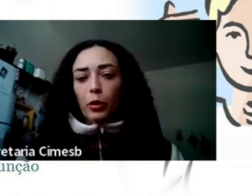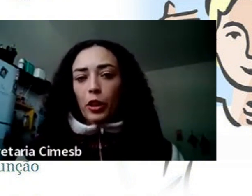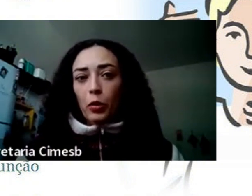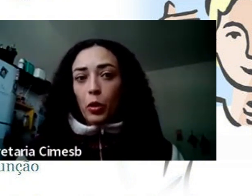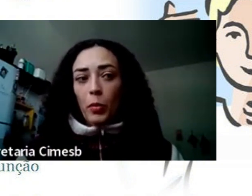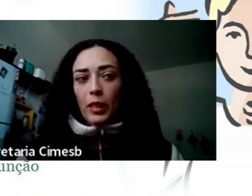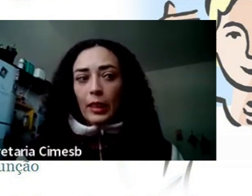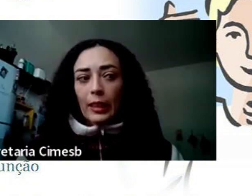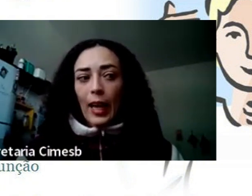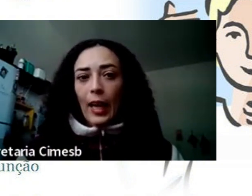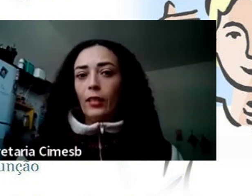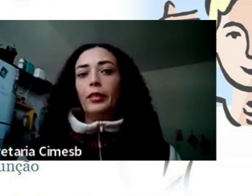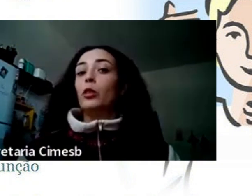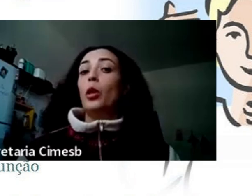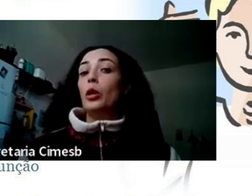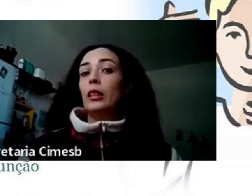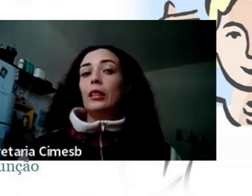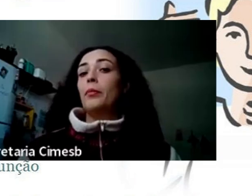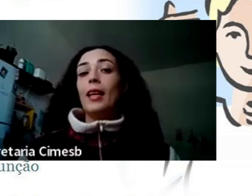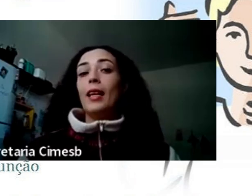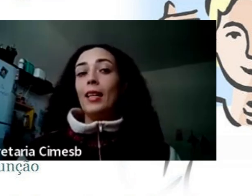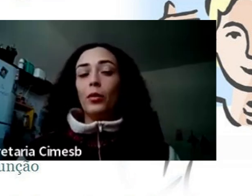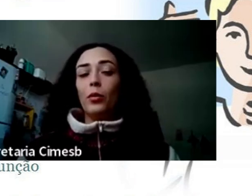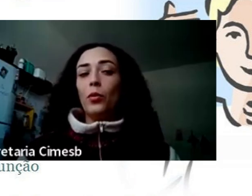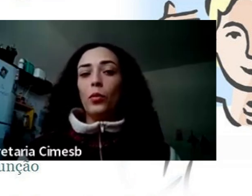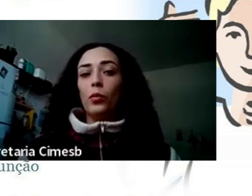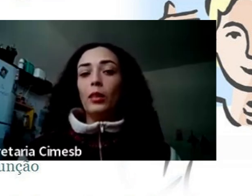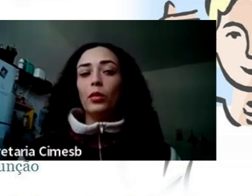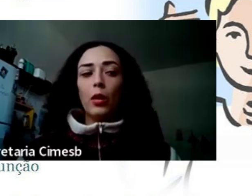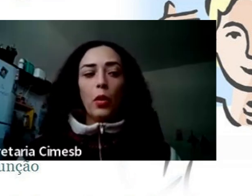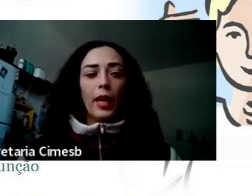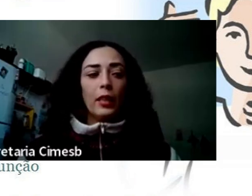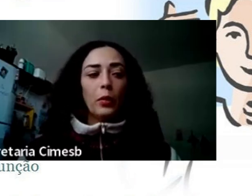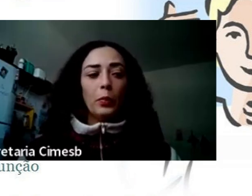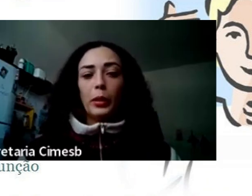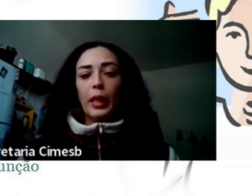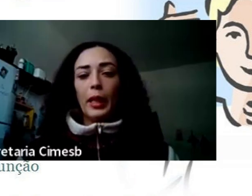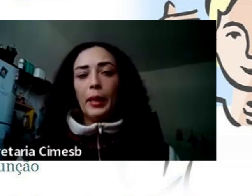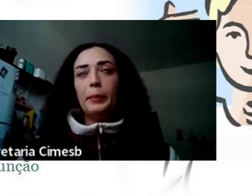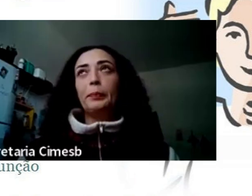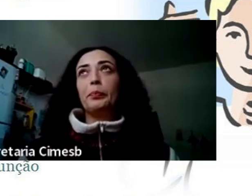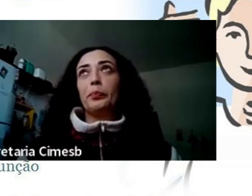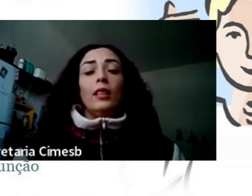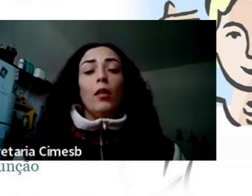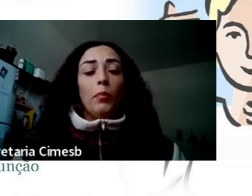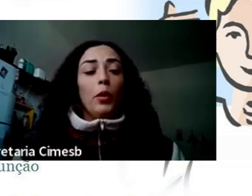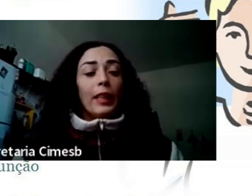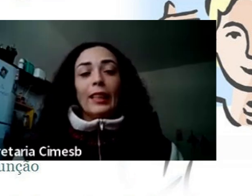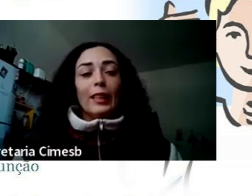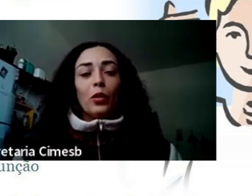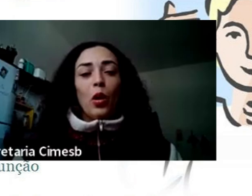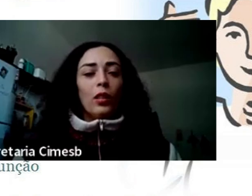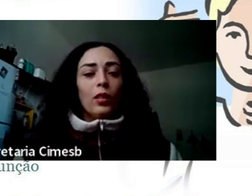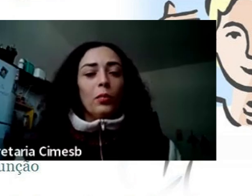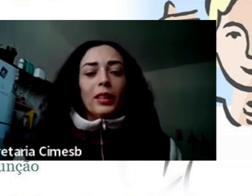ele cai no chão, começa a gritar, e eu falei, nossa, nem parece o aluno que eu conheço, porque ele é um amor